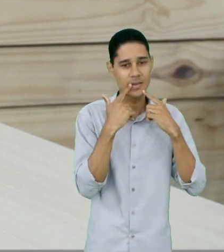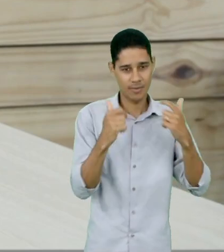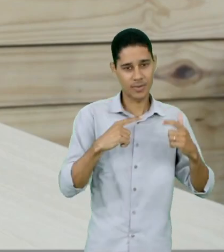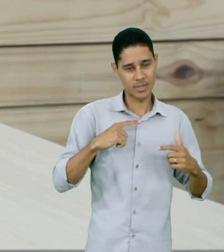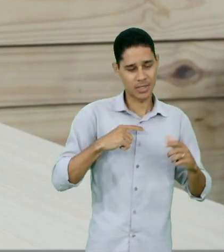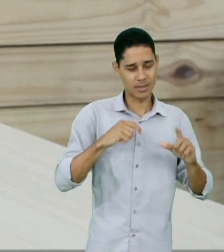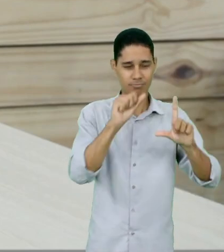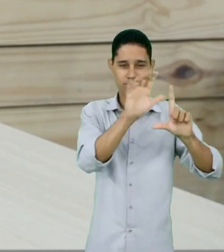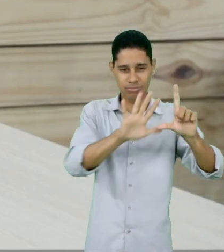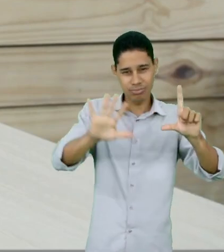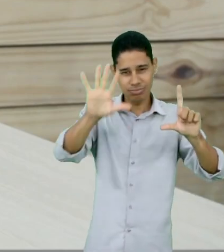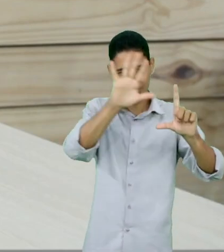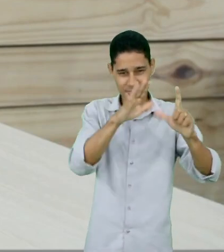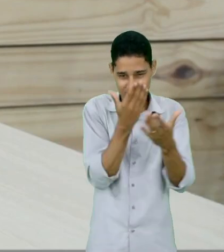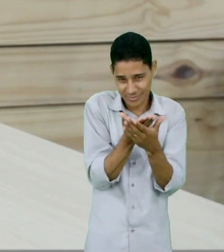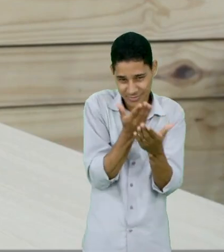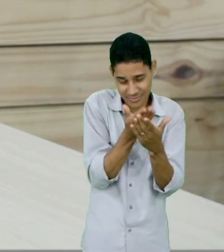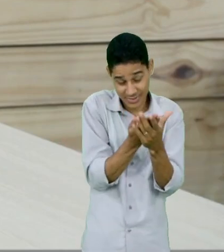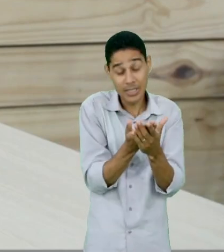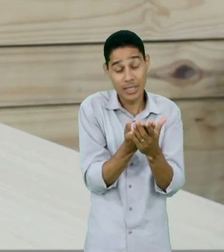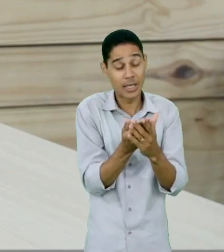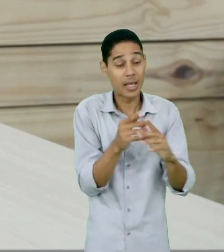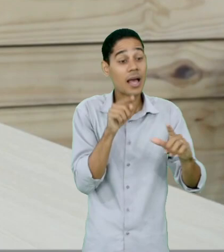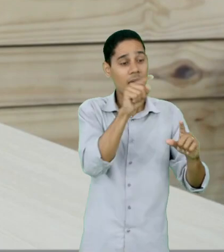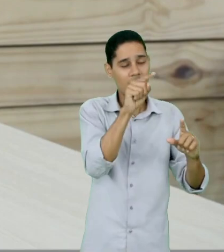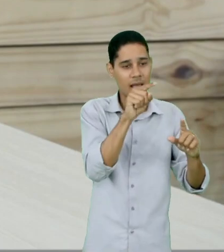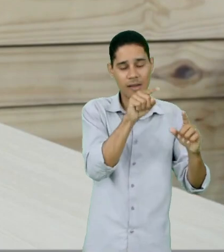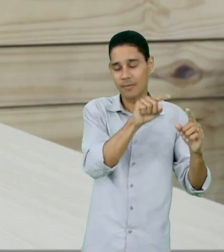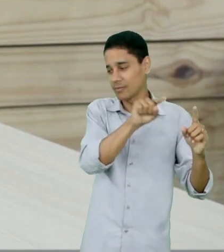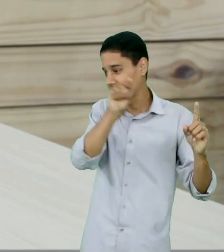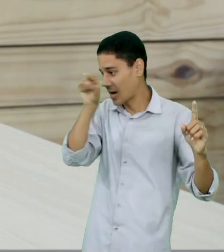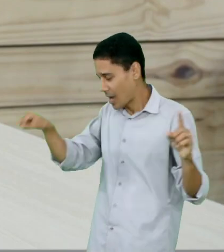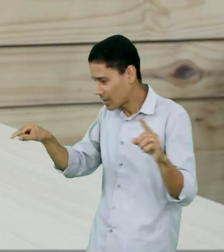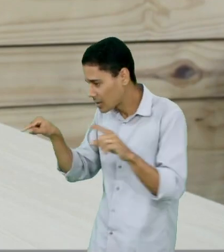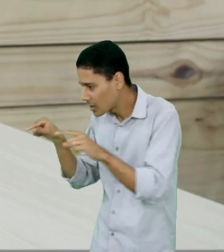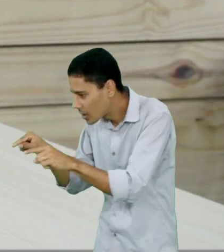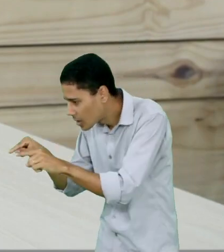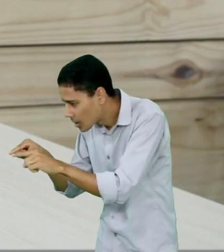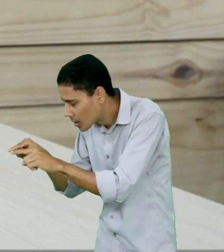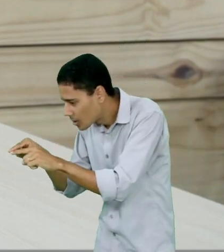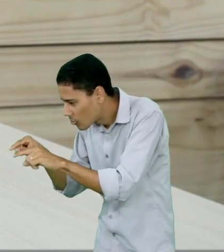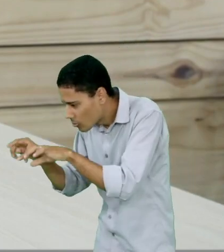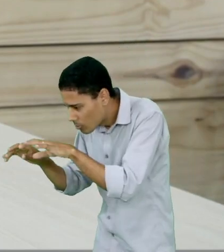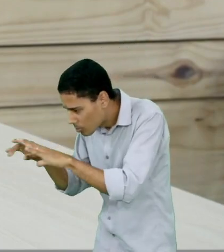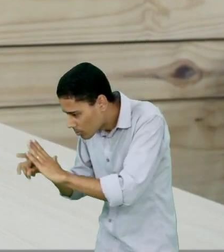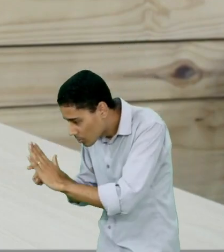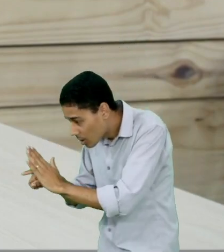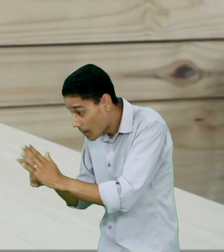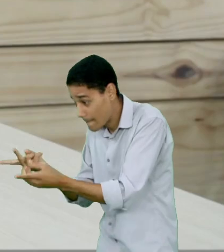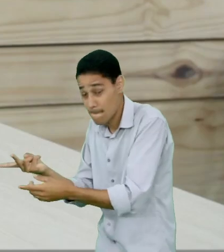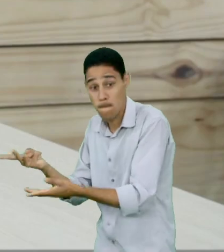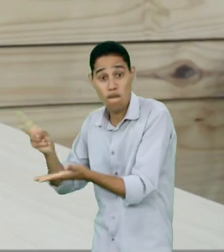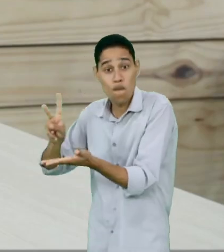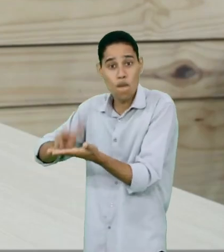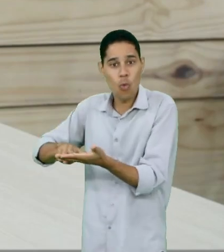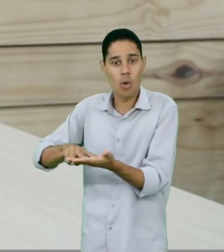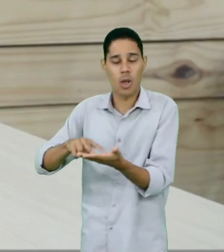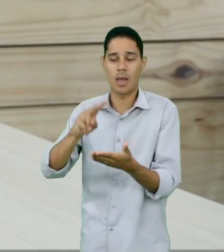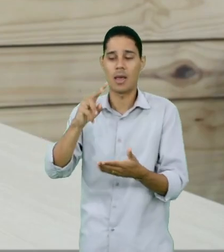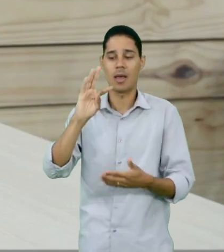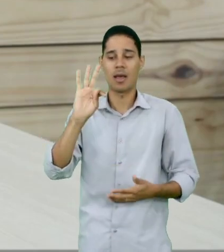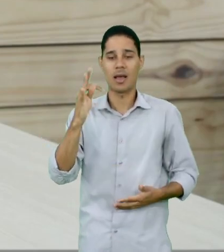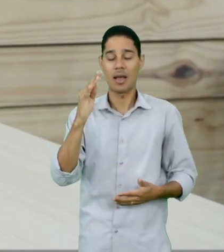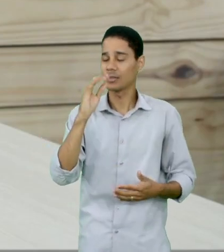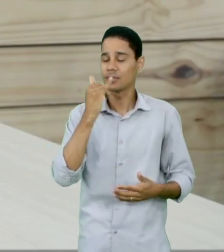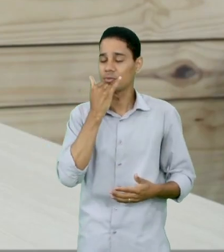aprendizagem. Ele vai formatar em HTML, que é uma linguagem de formatação, certo? Ou de marcação,